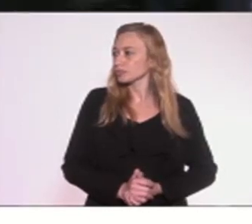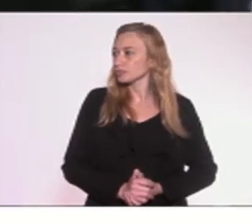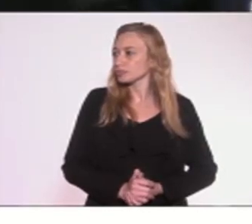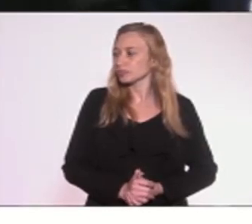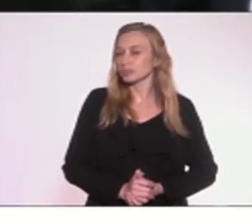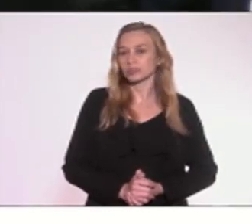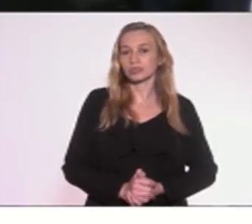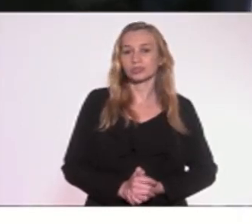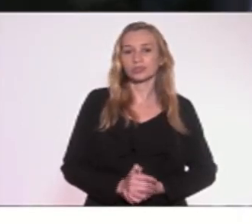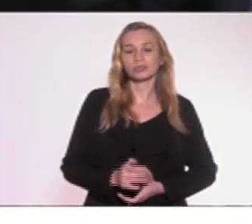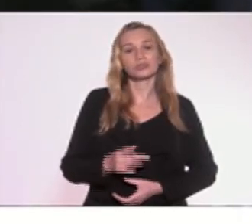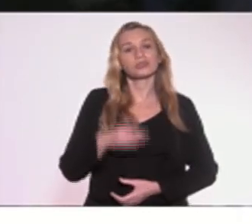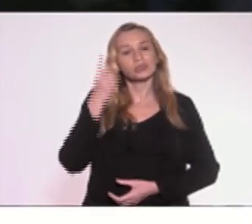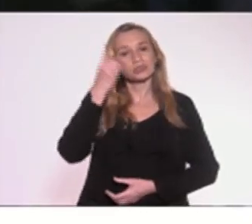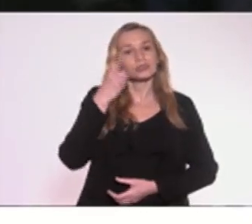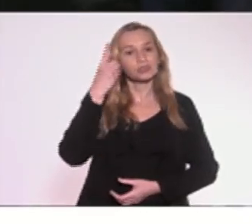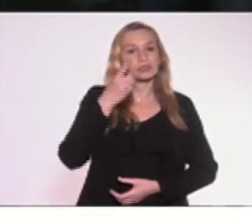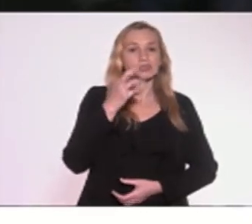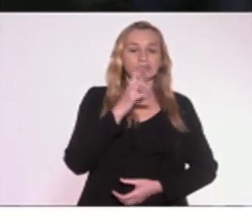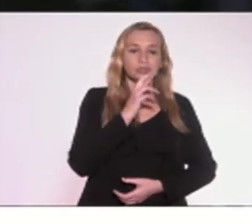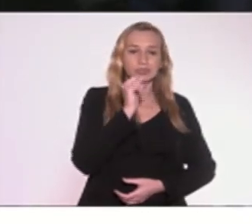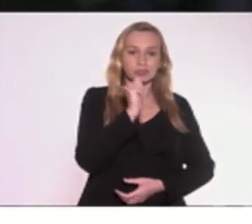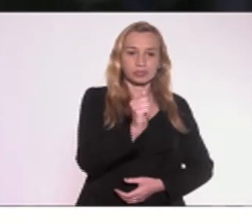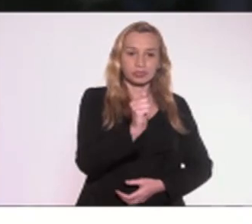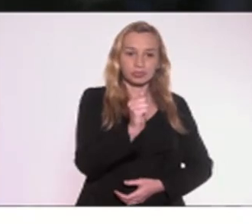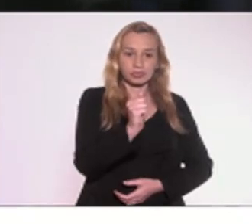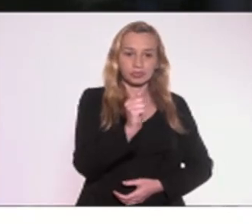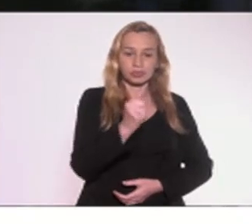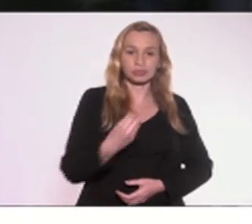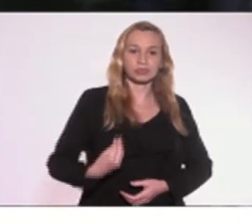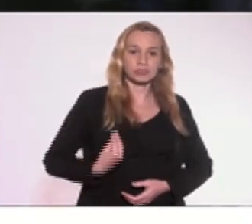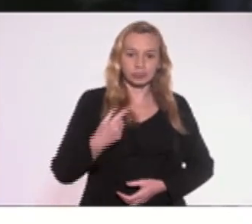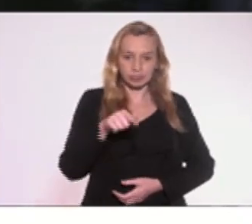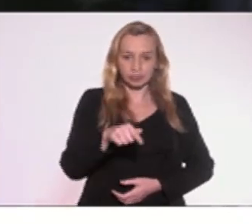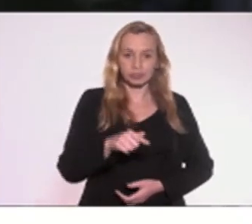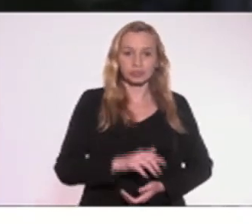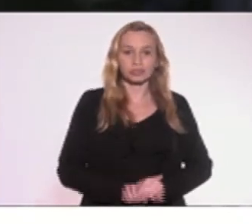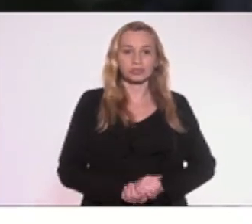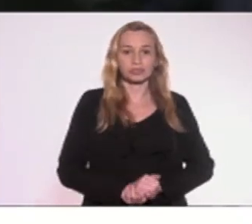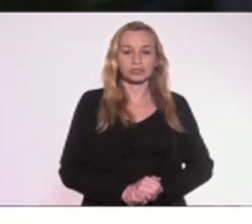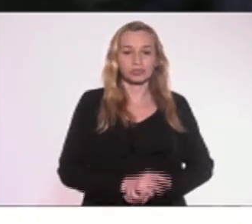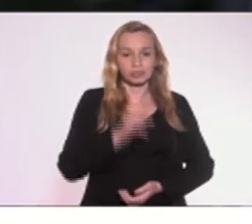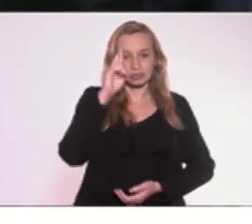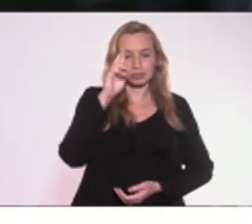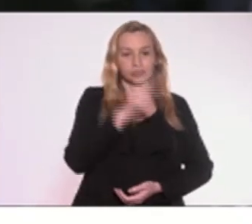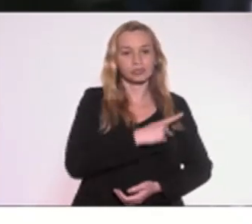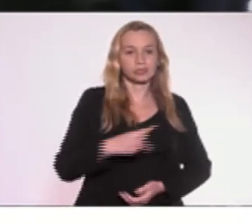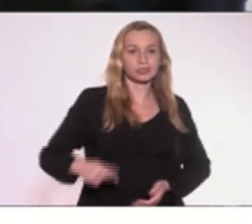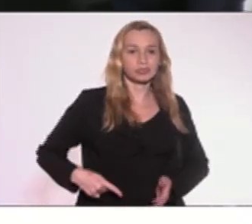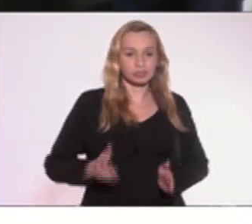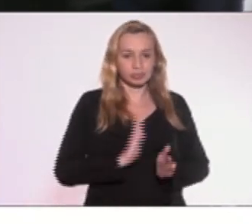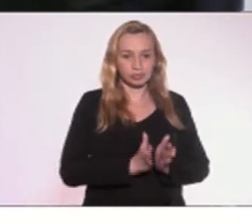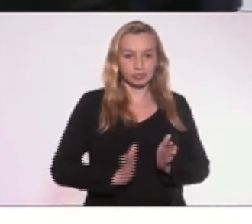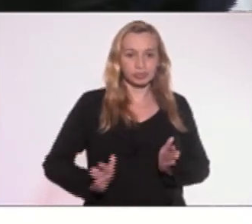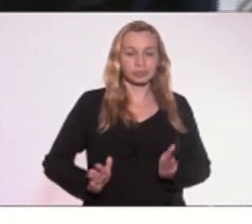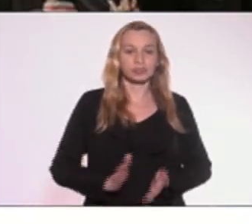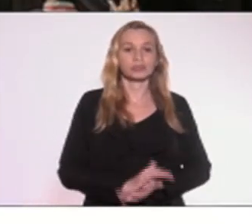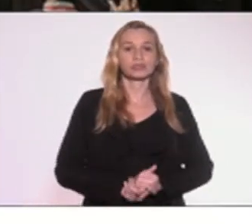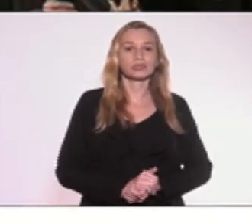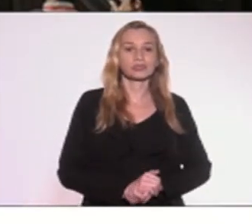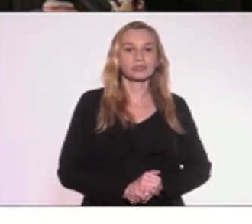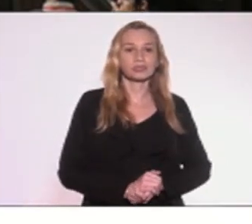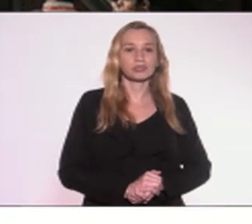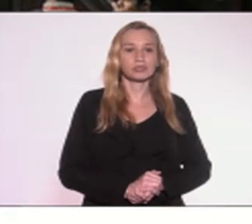Falar novamente do deputado Rodrigo Amorim, Presidente. que está aqui presente. Pela ordem, senhor presidente. Por Pela favor. ordem, presidente.